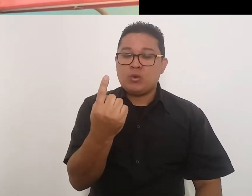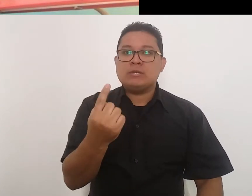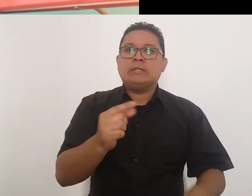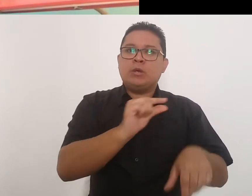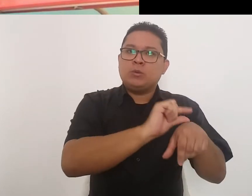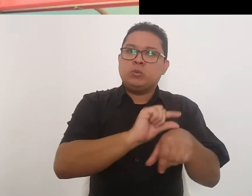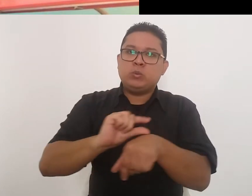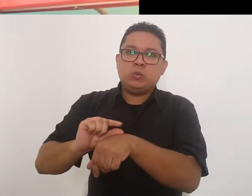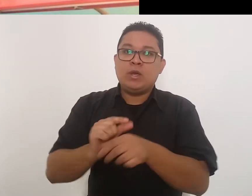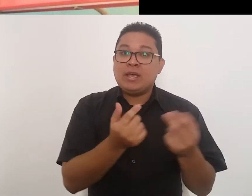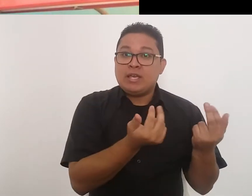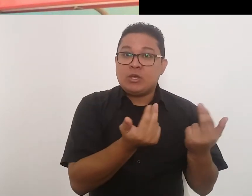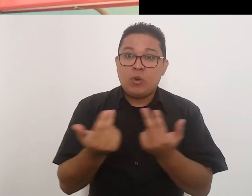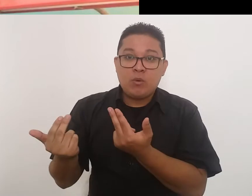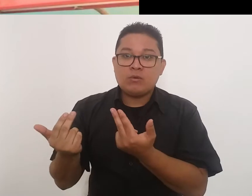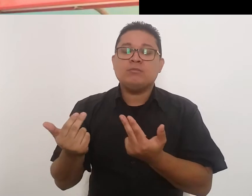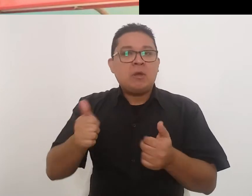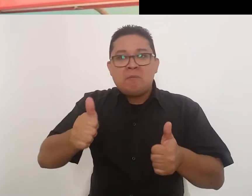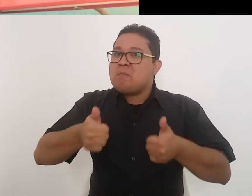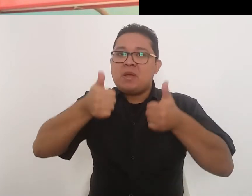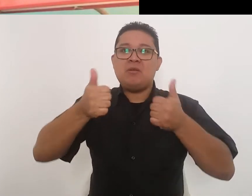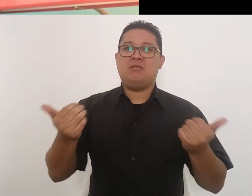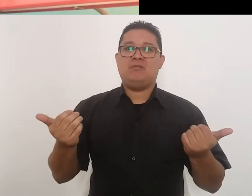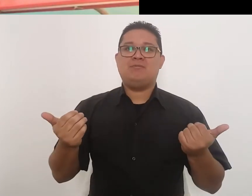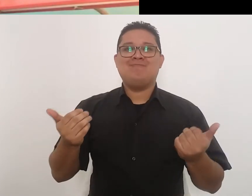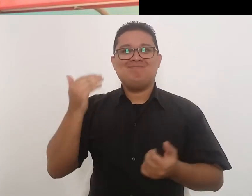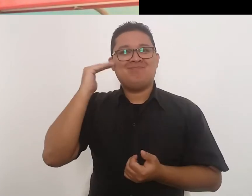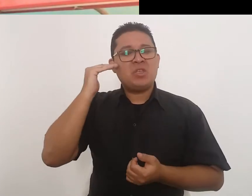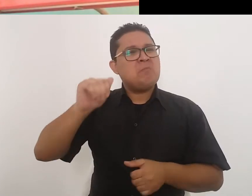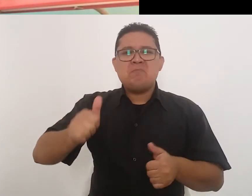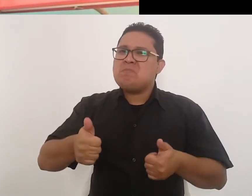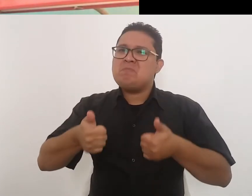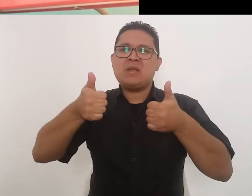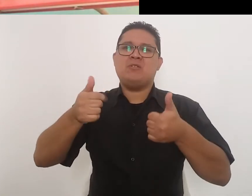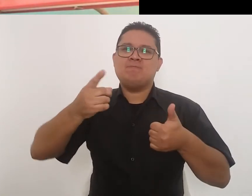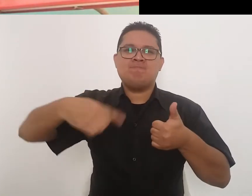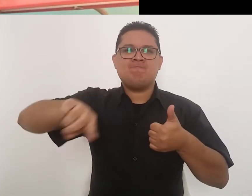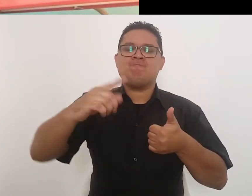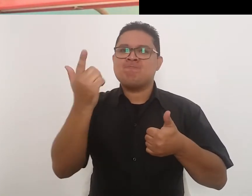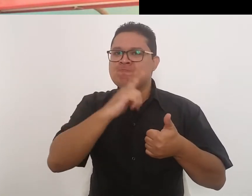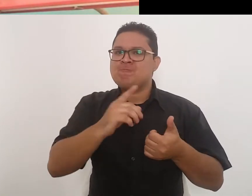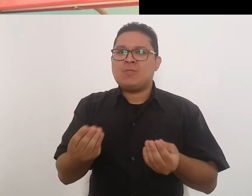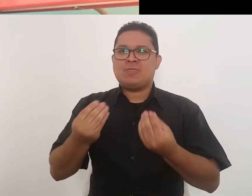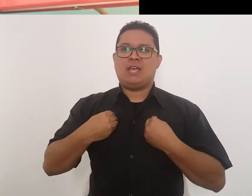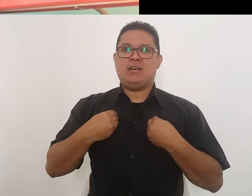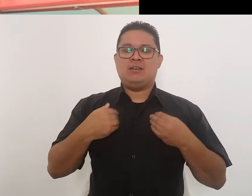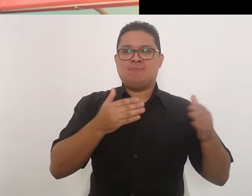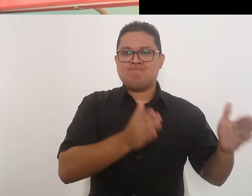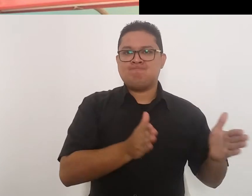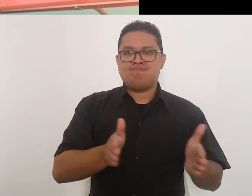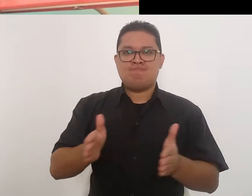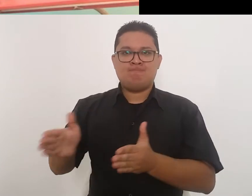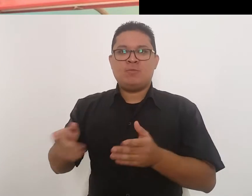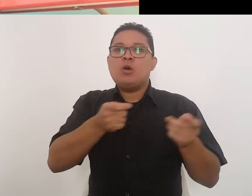do que ir obedecendo esses picos, tá? Então a gente cria uma sensação de